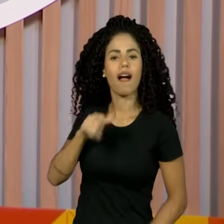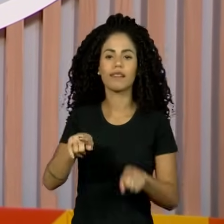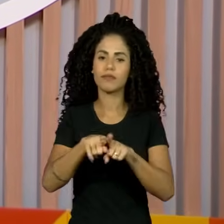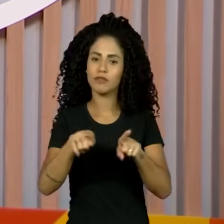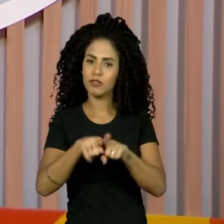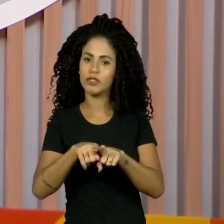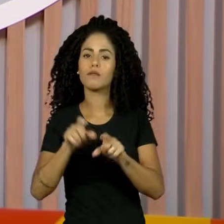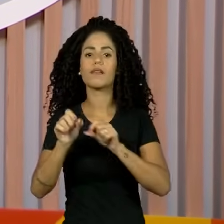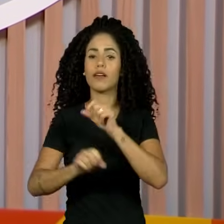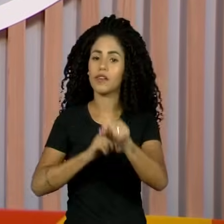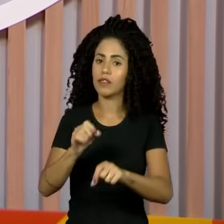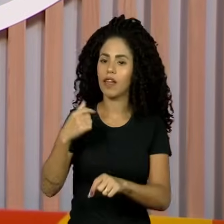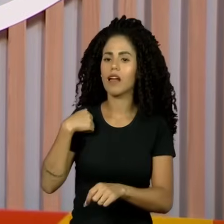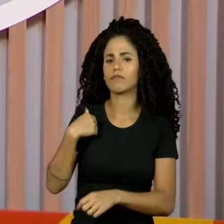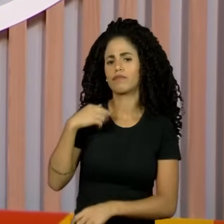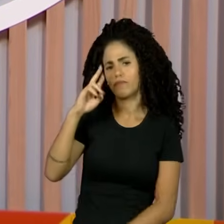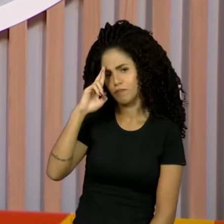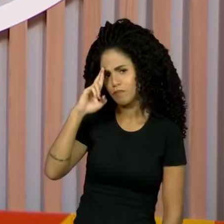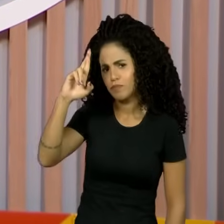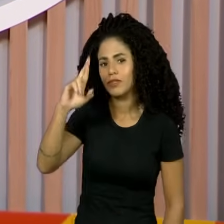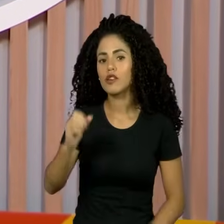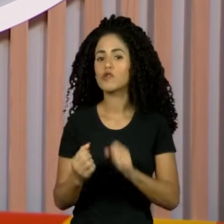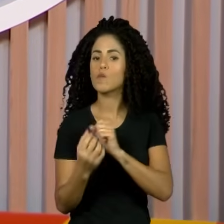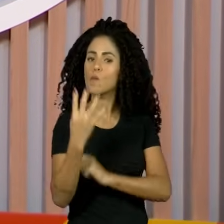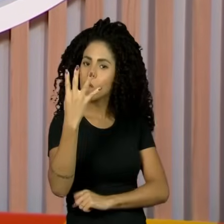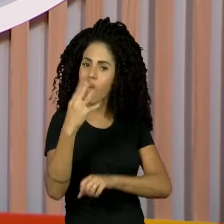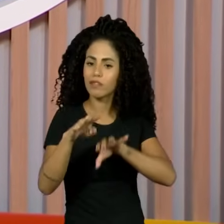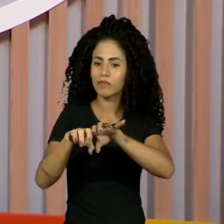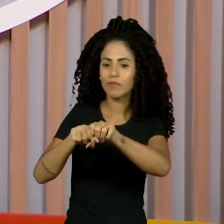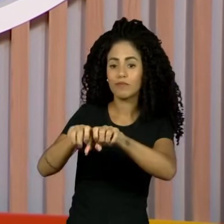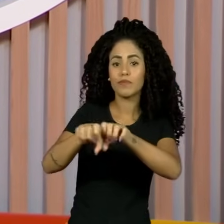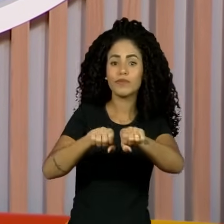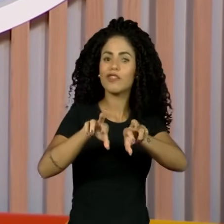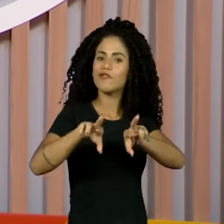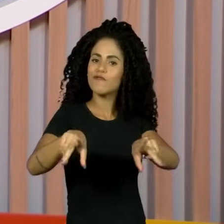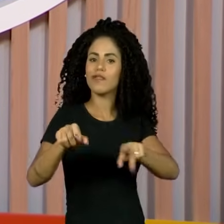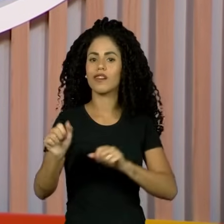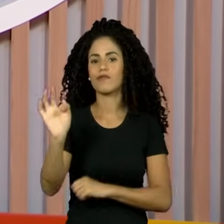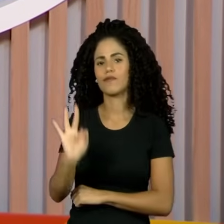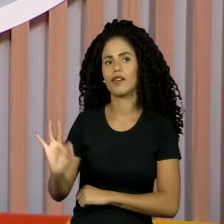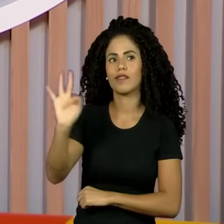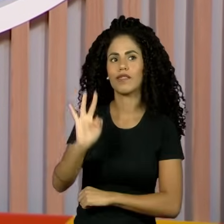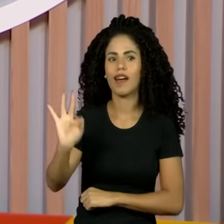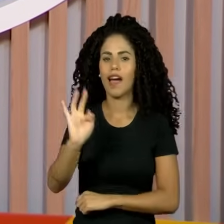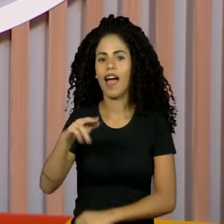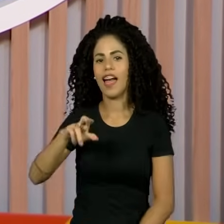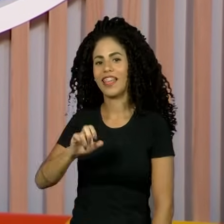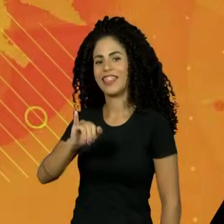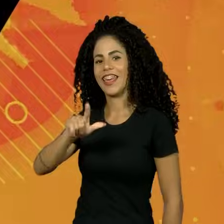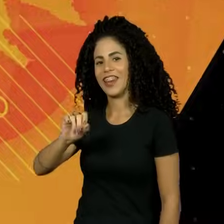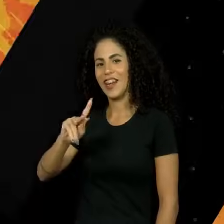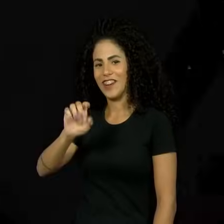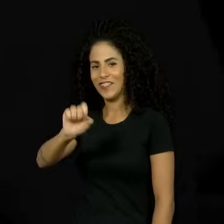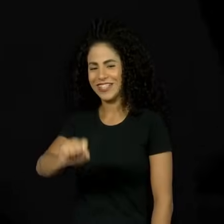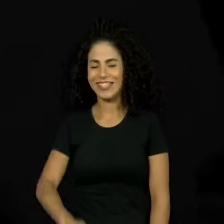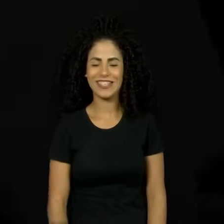doutor honoris causa por 4 universidades diferentes. Com a palavra, Ney Lopes.